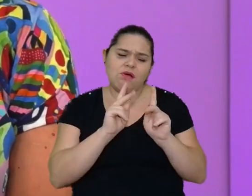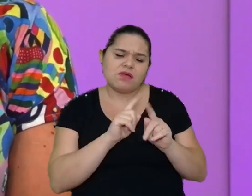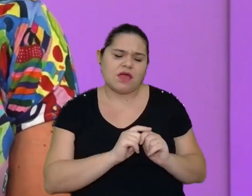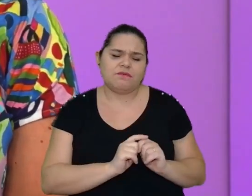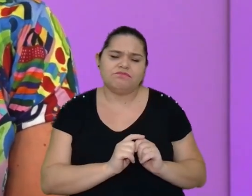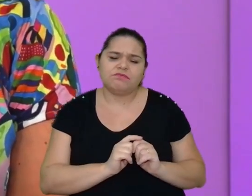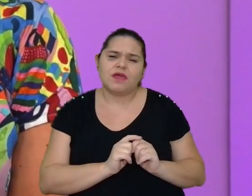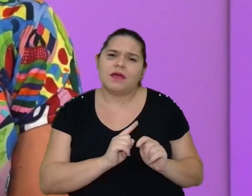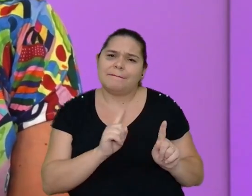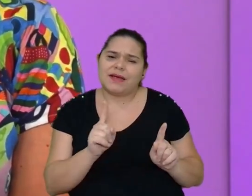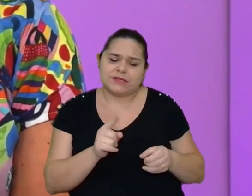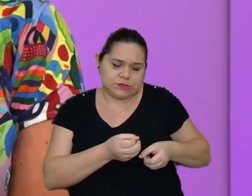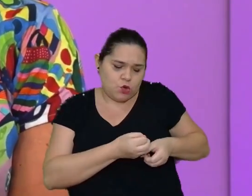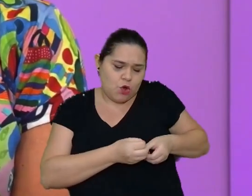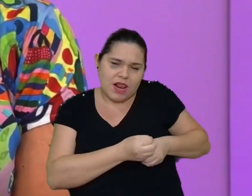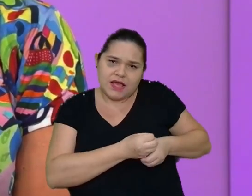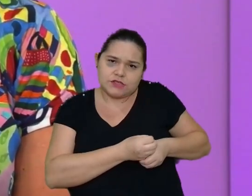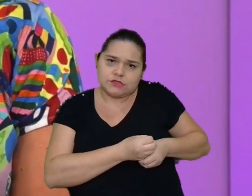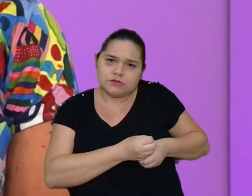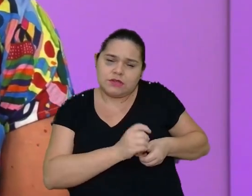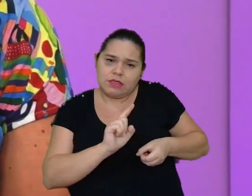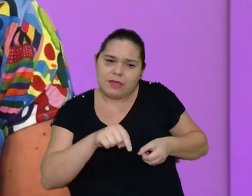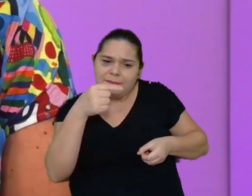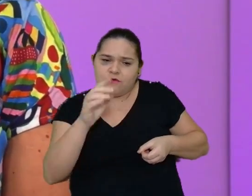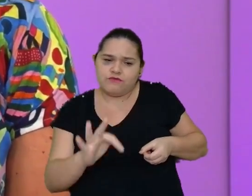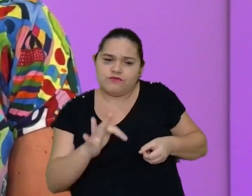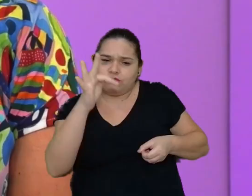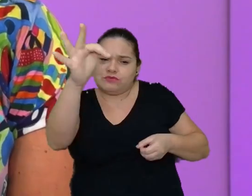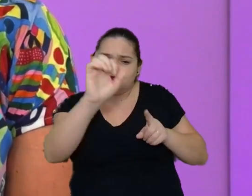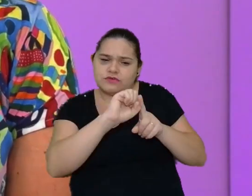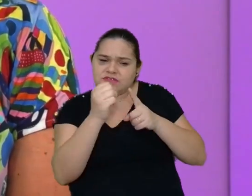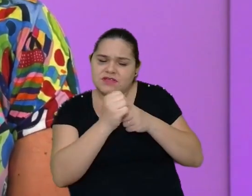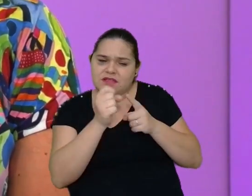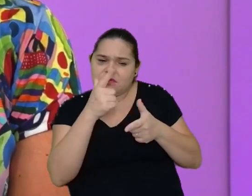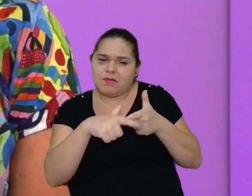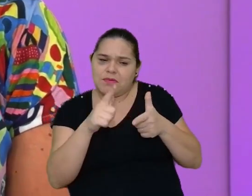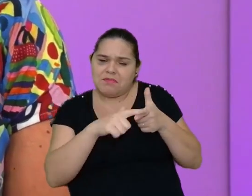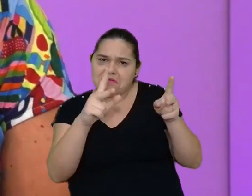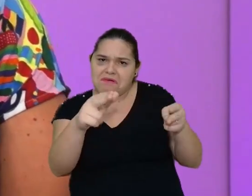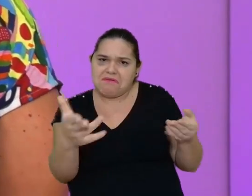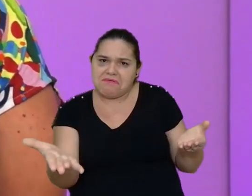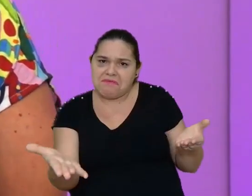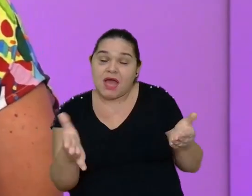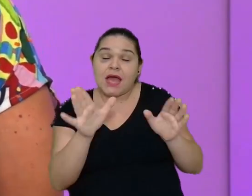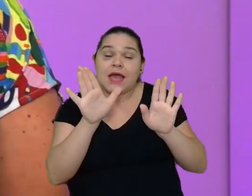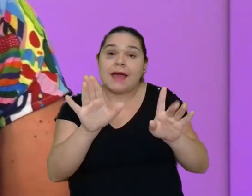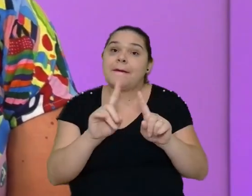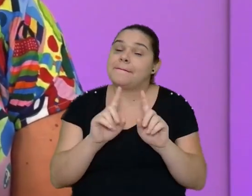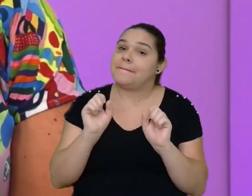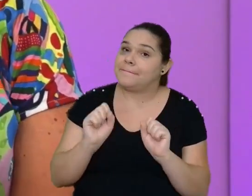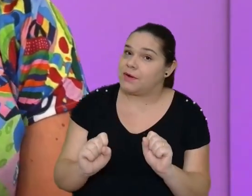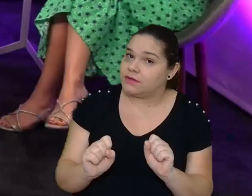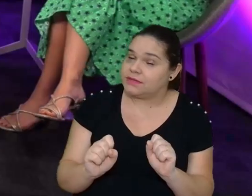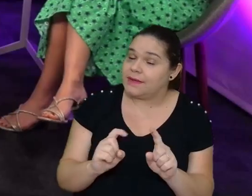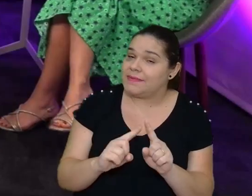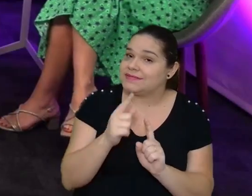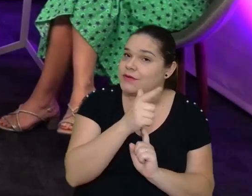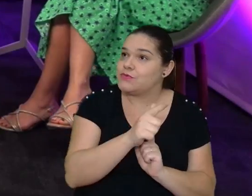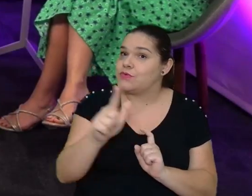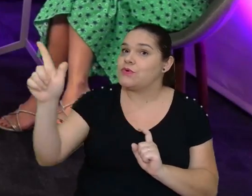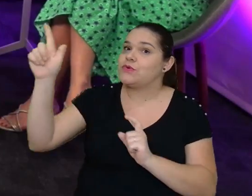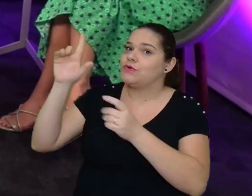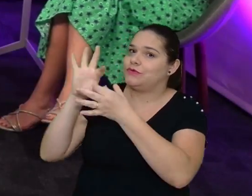congela, posterga, você vai ter o mesmo problema da sociedade. Sim. Só que você pode ter. E aí é um outro contexto que a gente pode ter mais uma